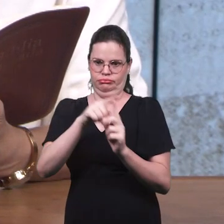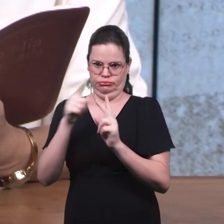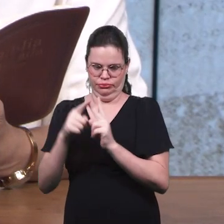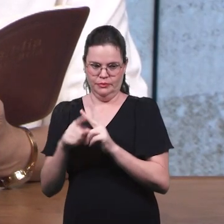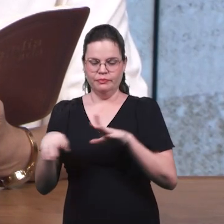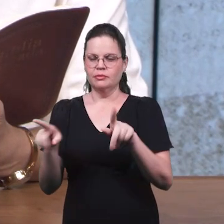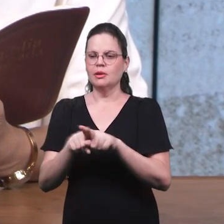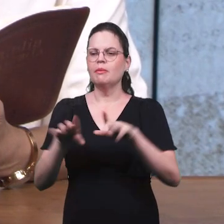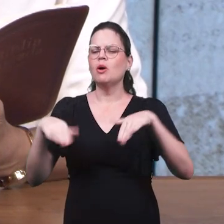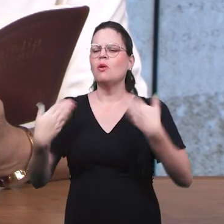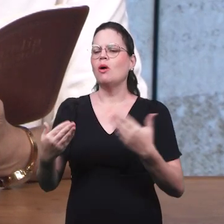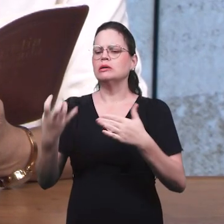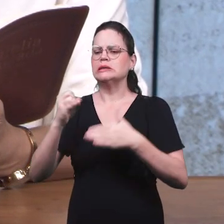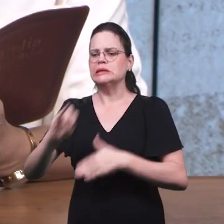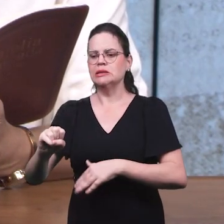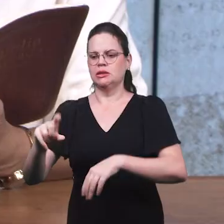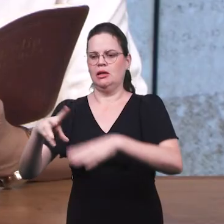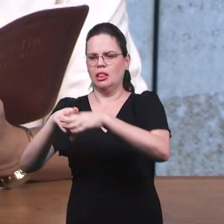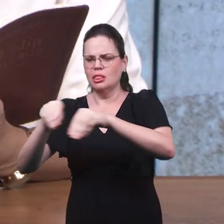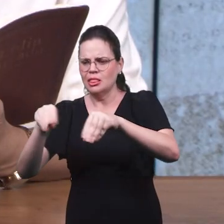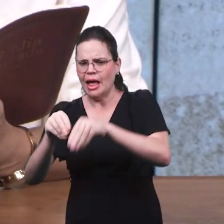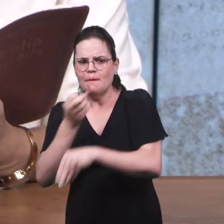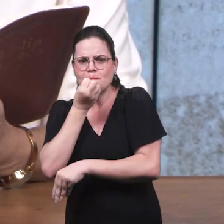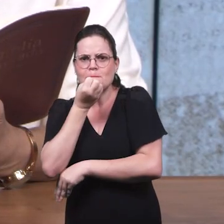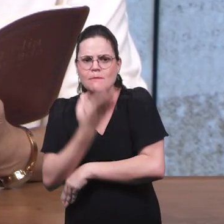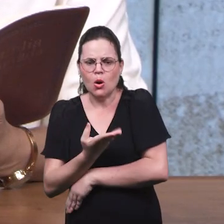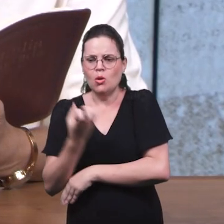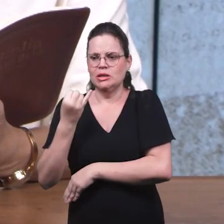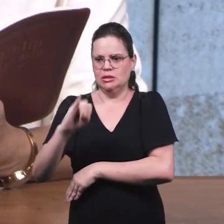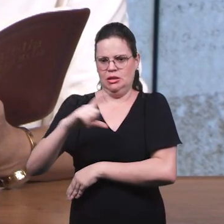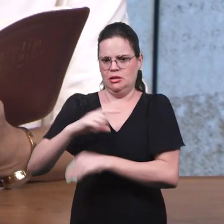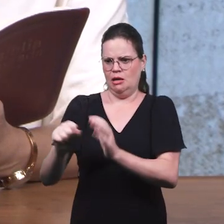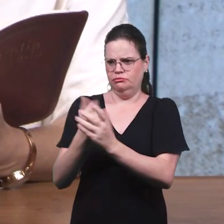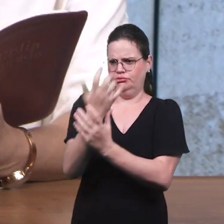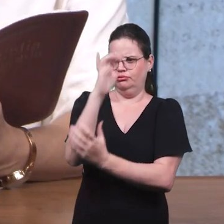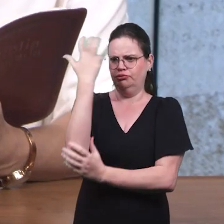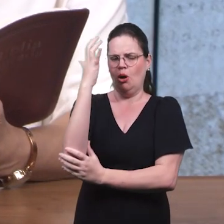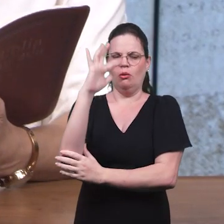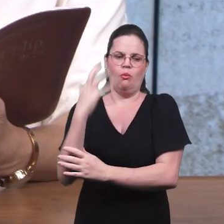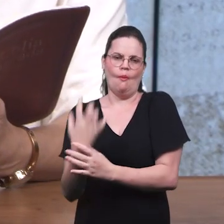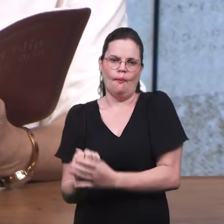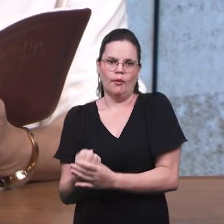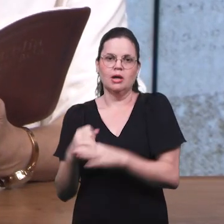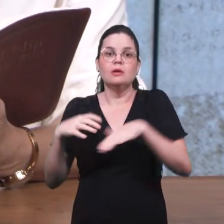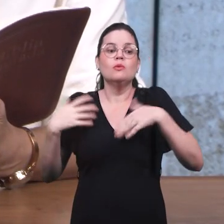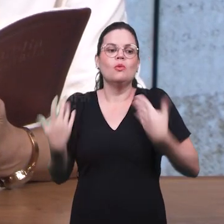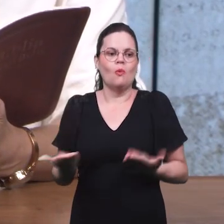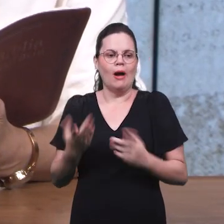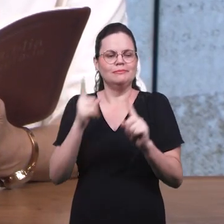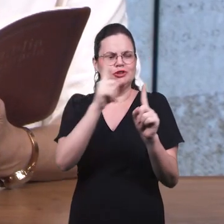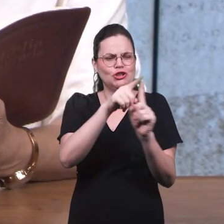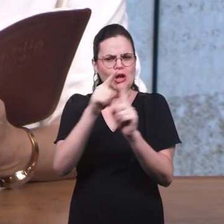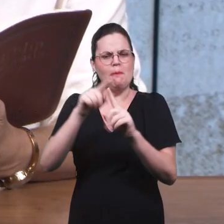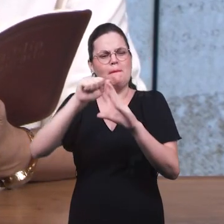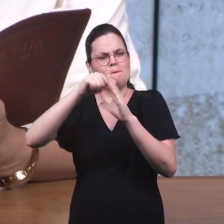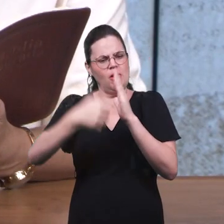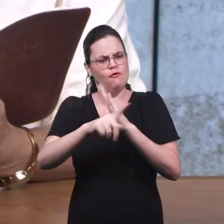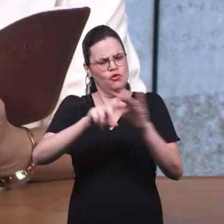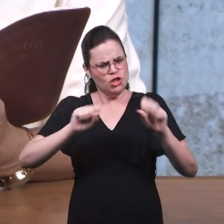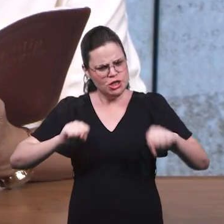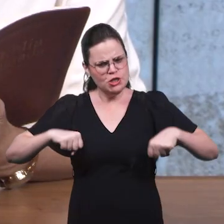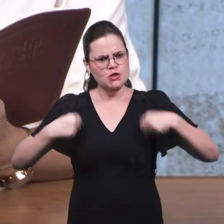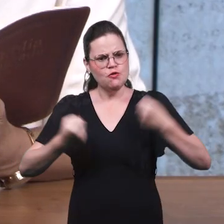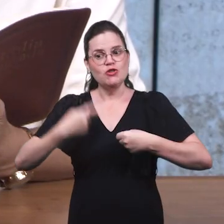é a terra, se grossa ou magra? Se nela há árvores ou não? Esforçai-vos e tomai